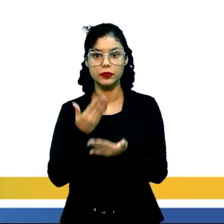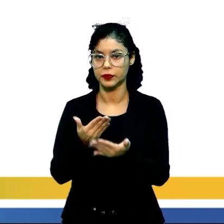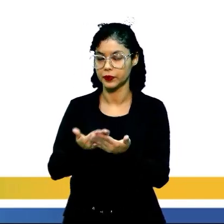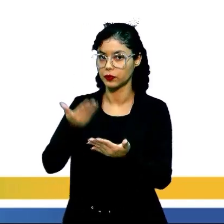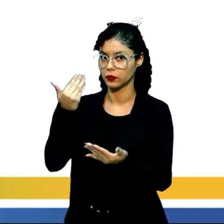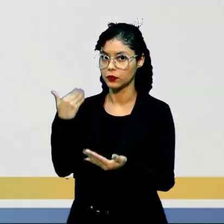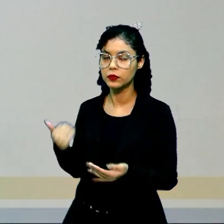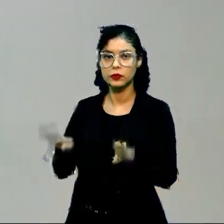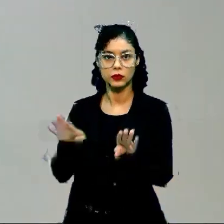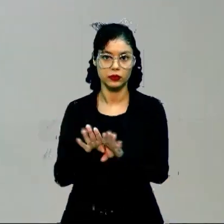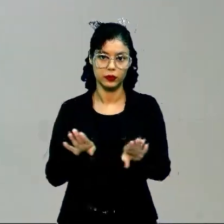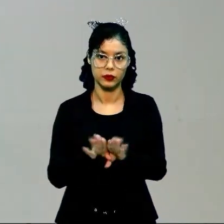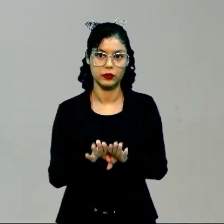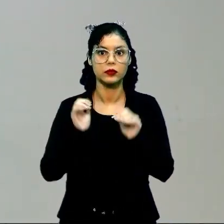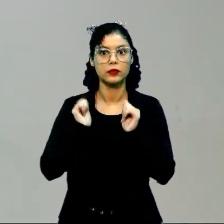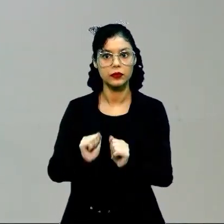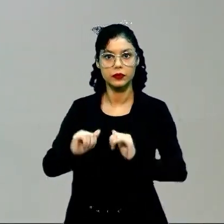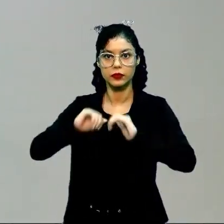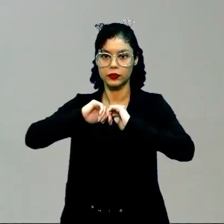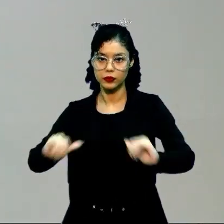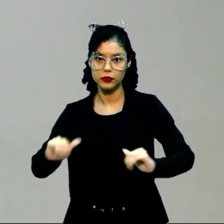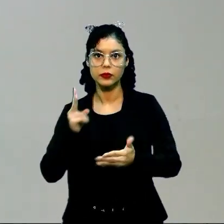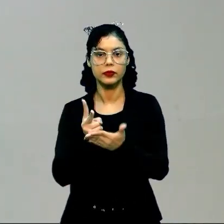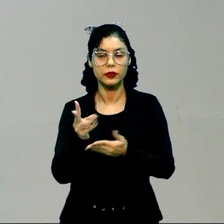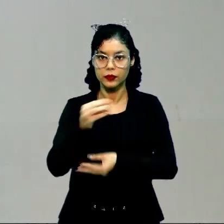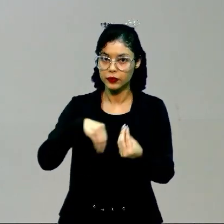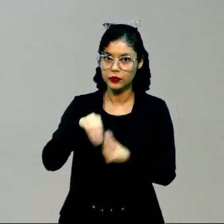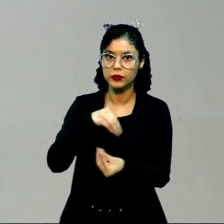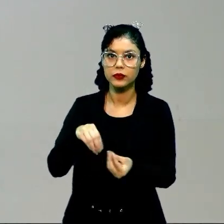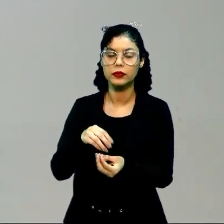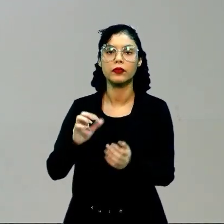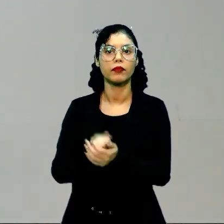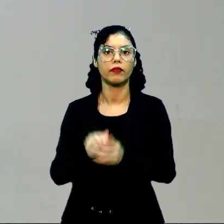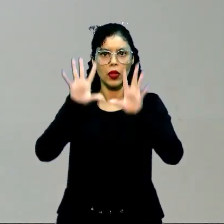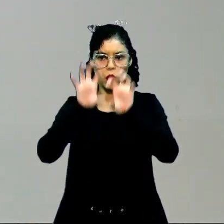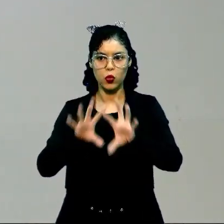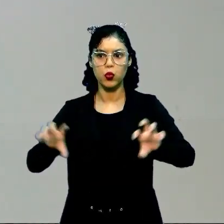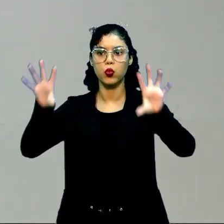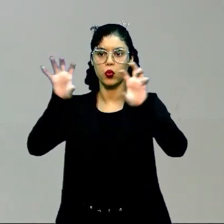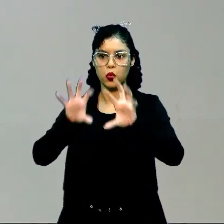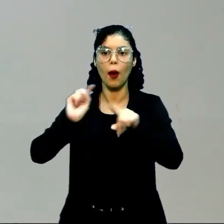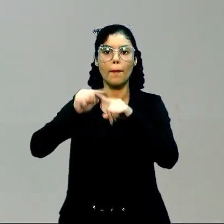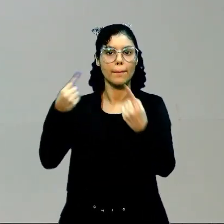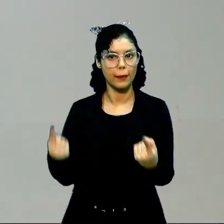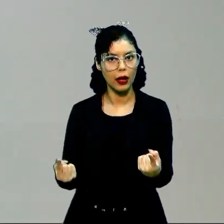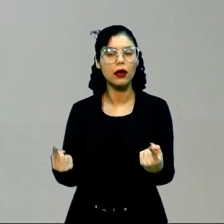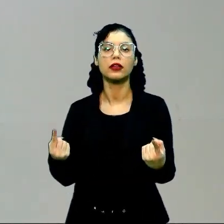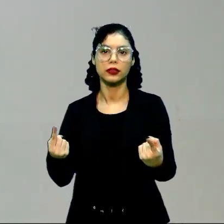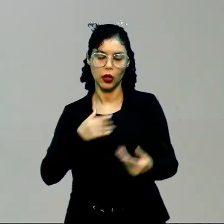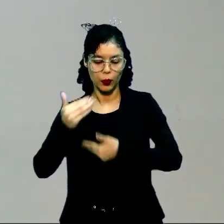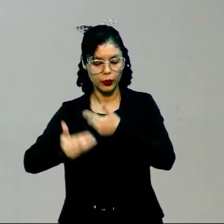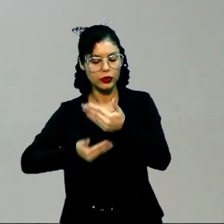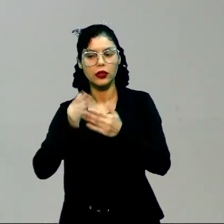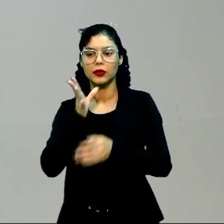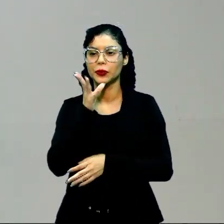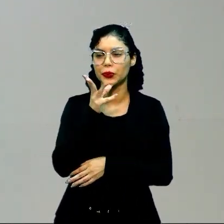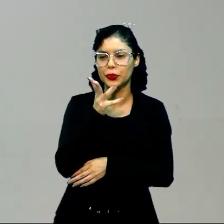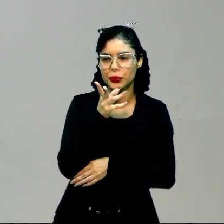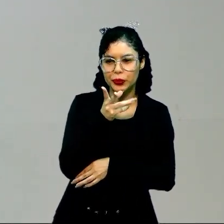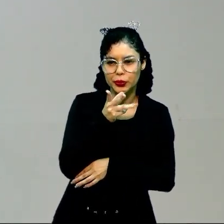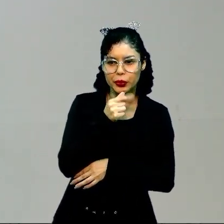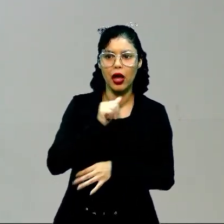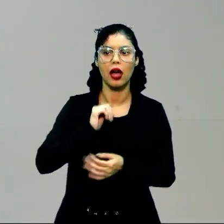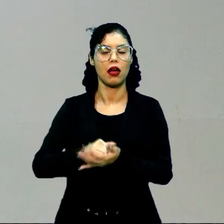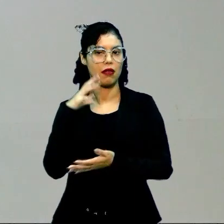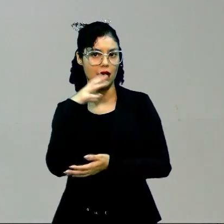anterior que também posso separar essa mesma mistura utilizando a evaporação, mas a evaporação é um processo lento, não